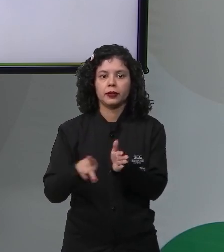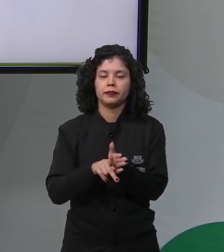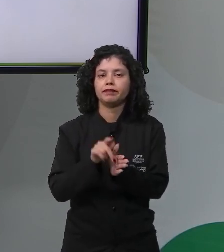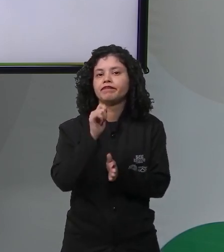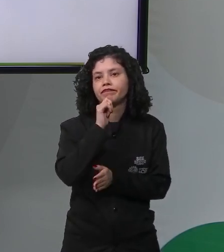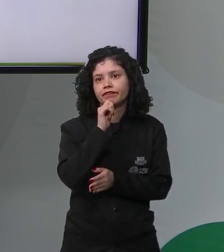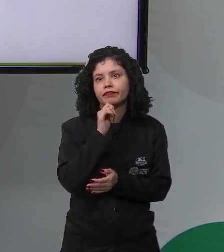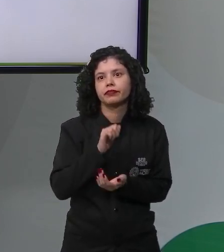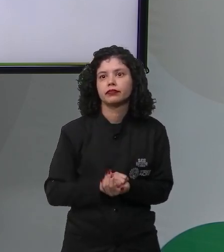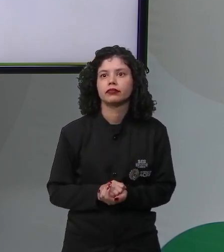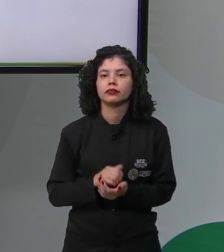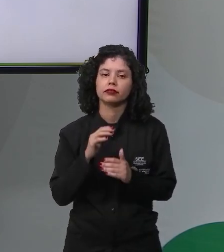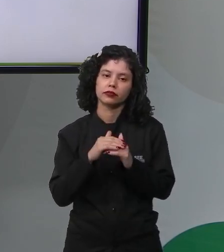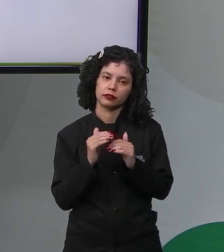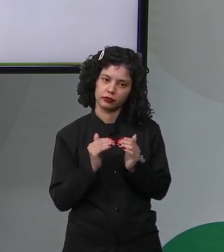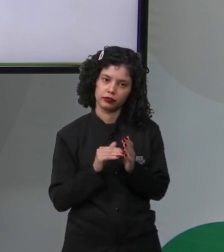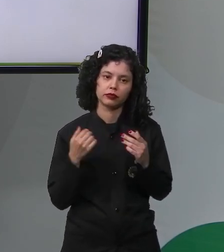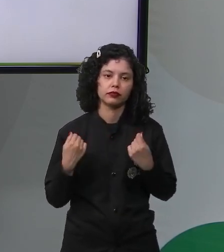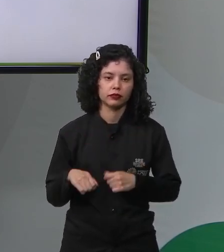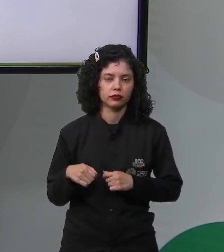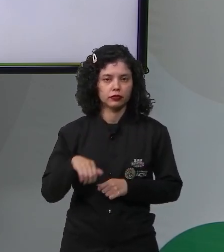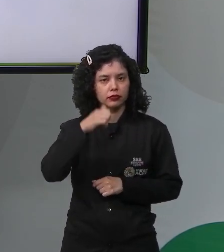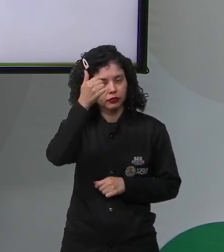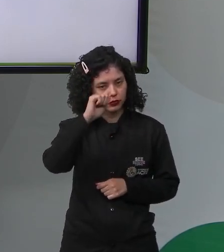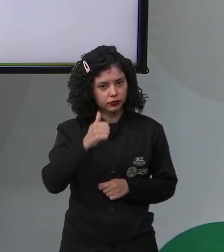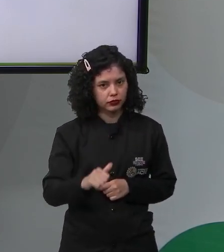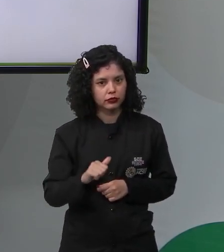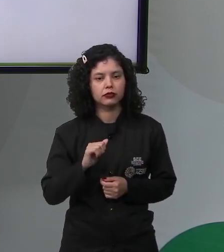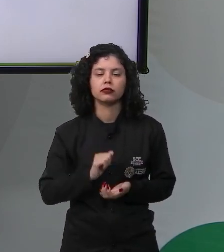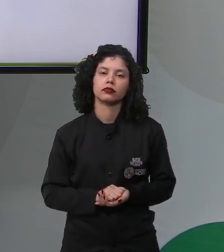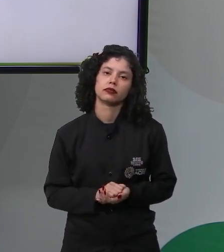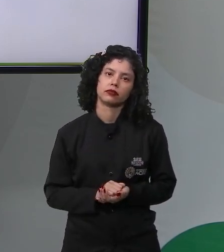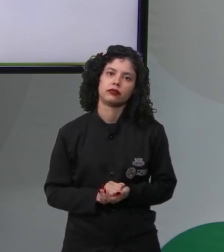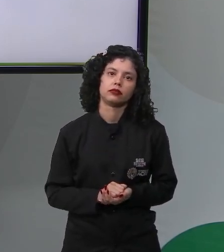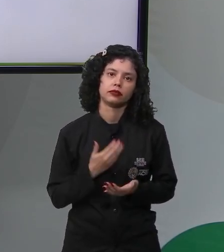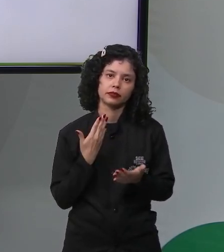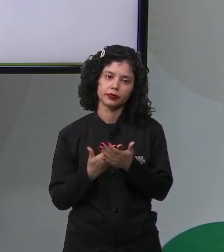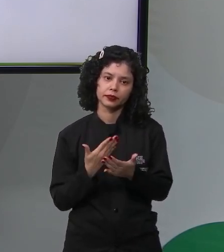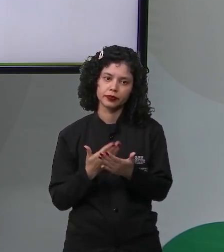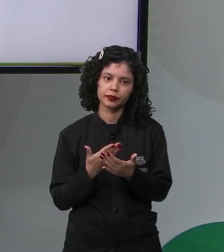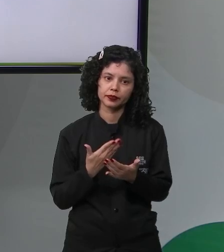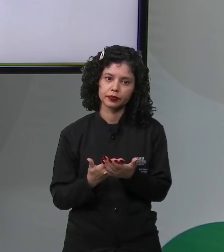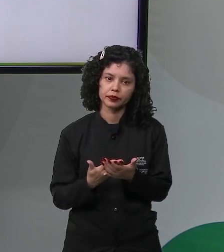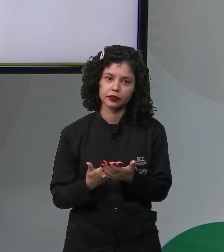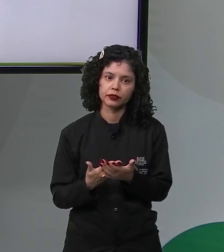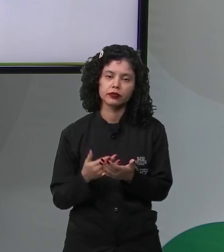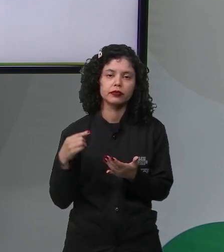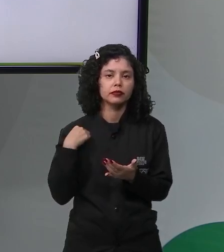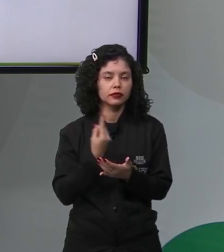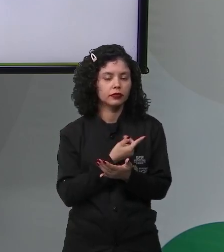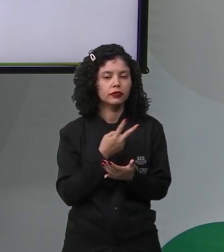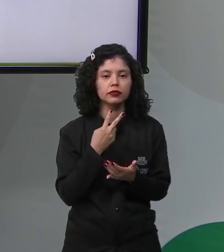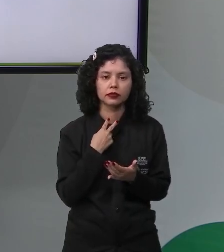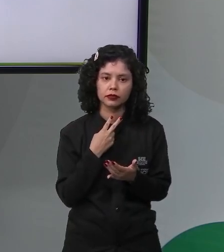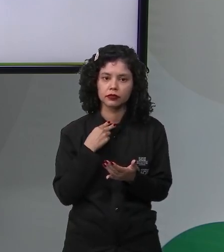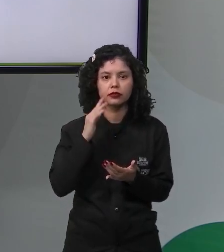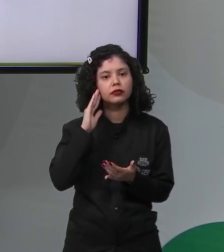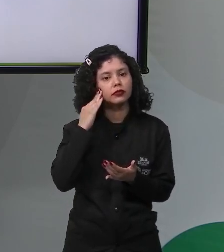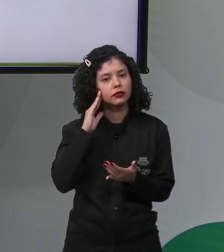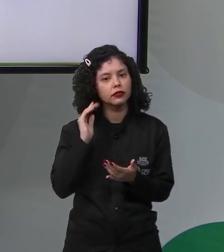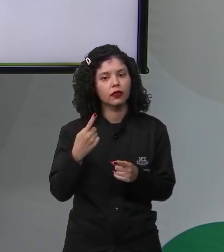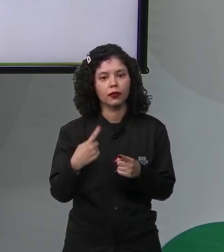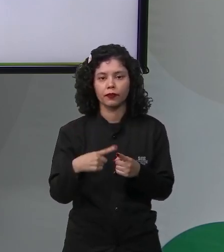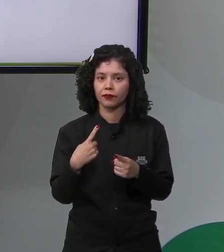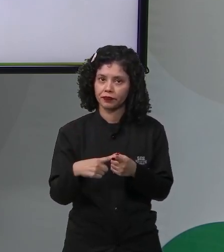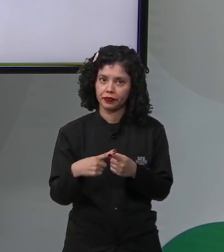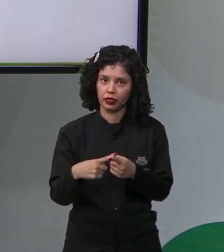sociedade. Então, tudo isso precisa ser analisado, precisa ser estudado para nós podermos compreender o